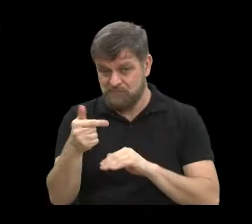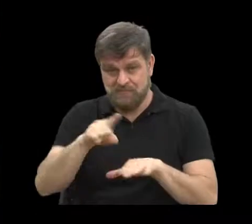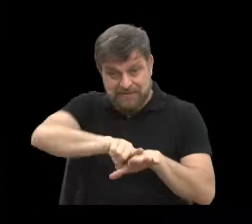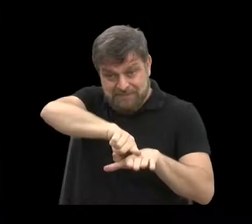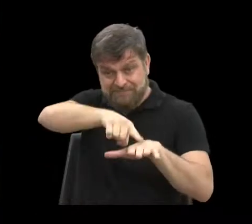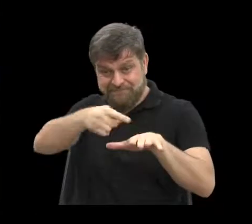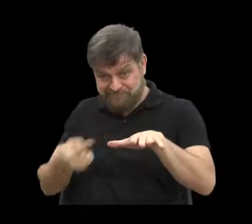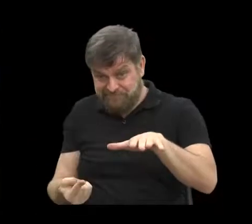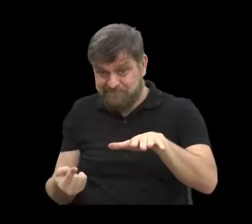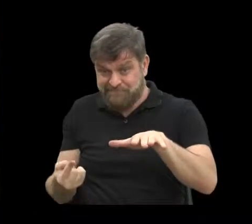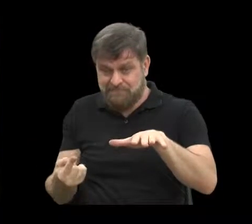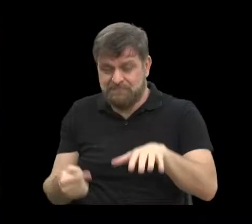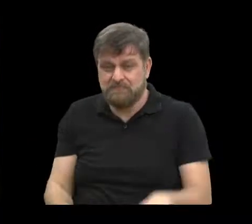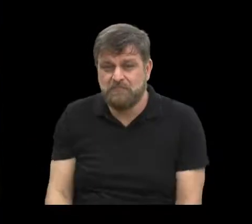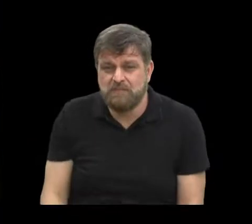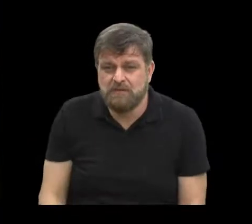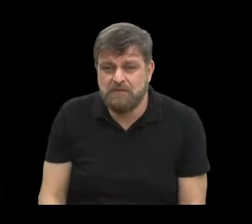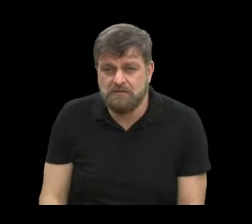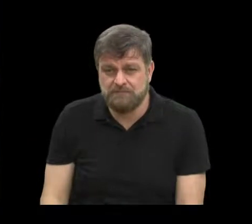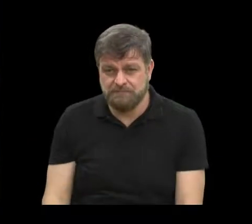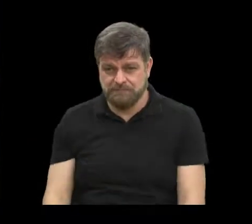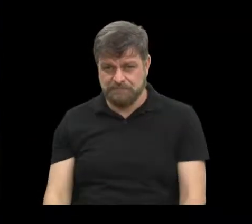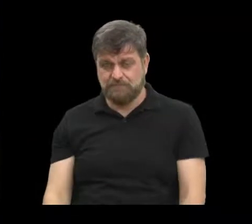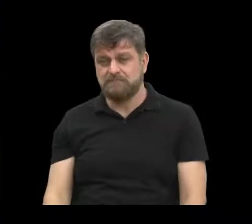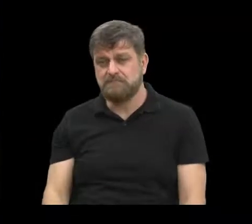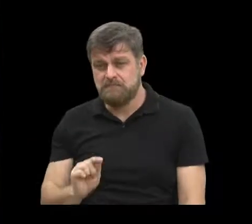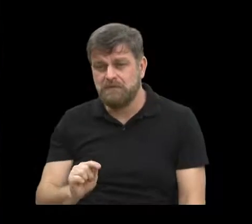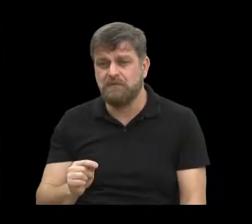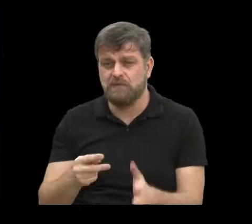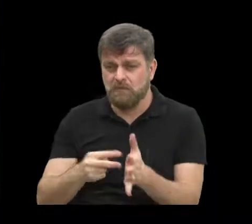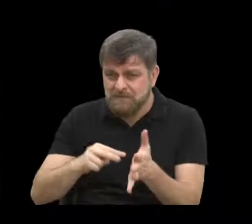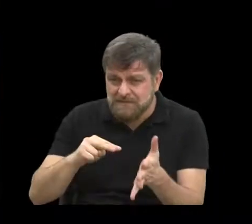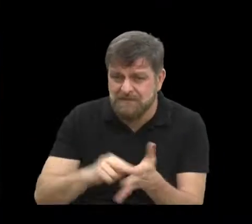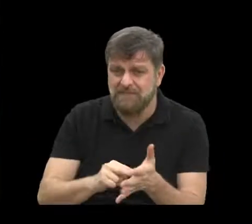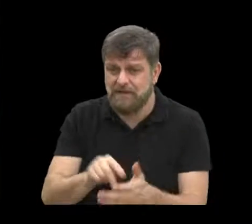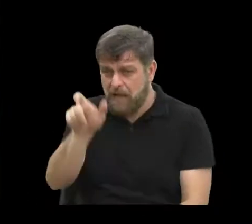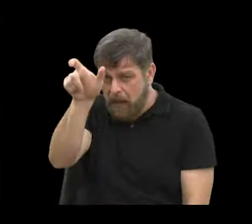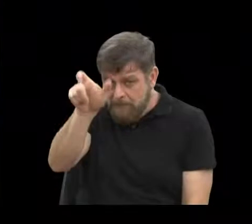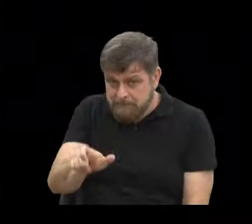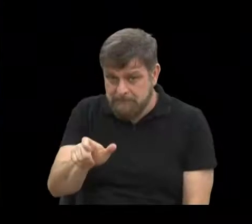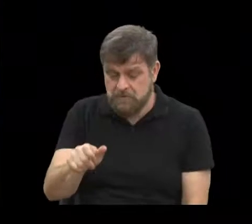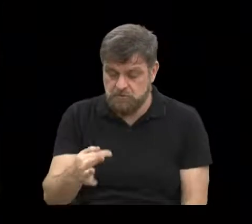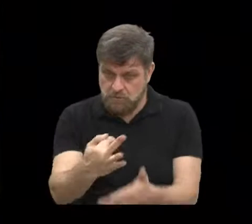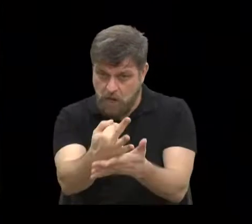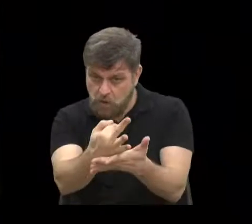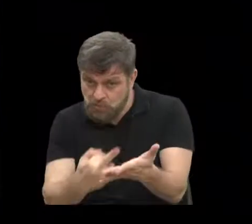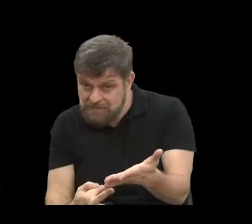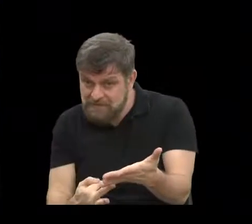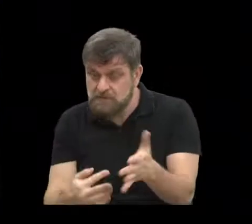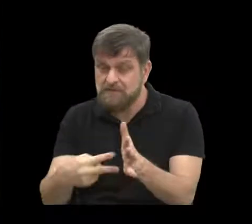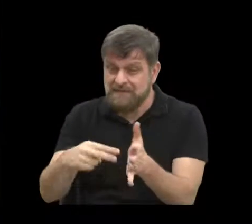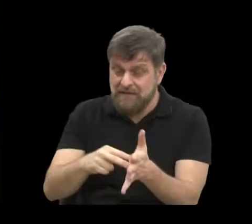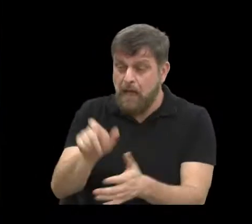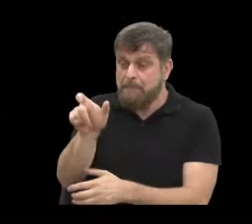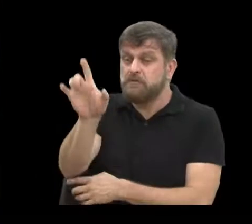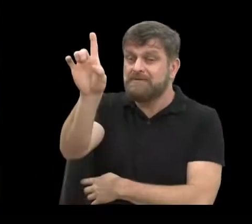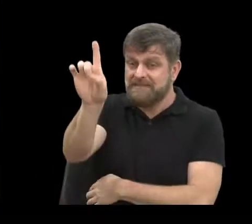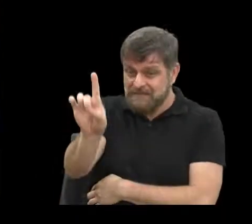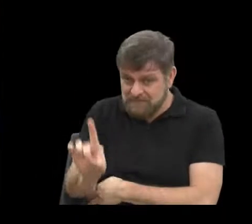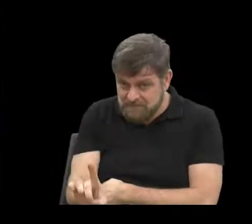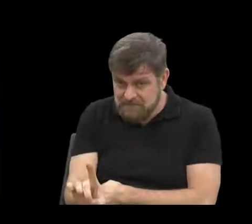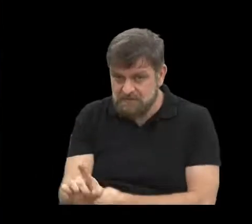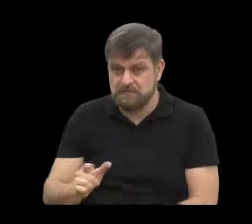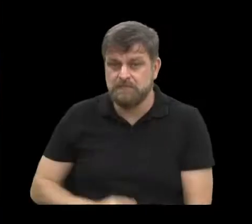demais pessoas, tá? Então, é isso que está na redação, né? É a redação dada